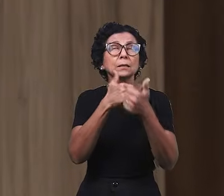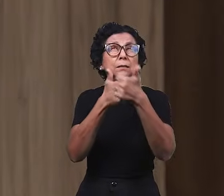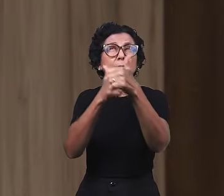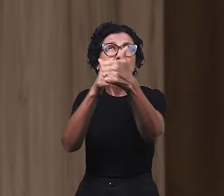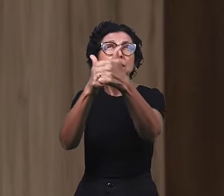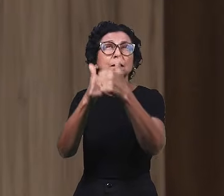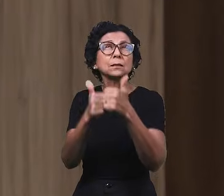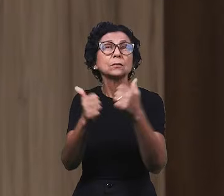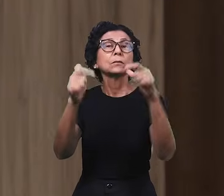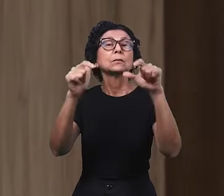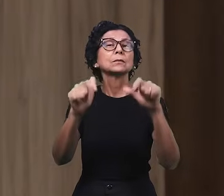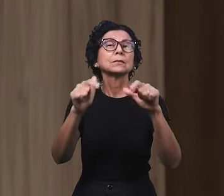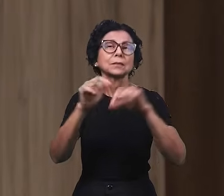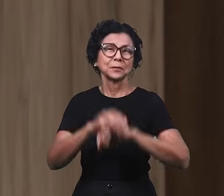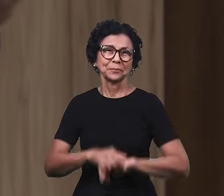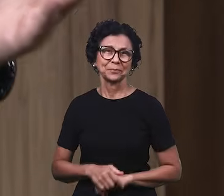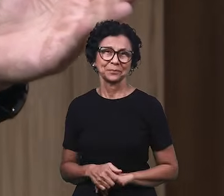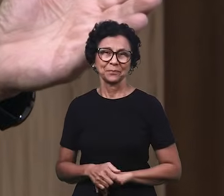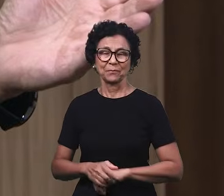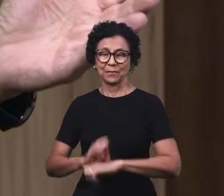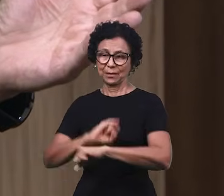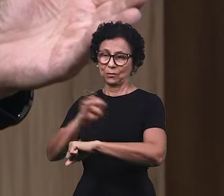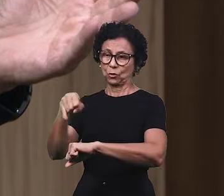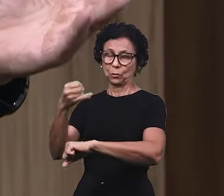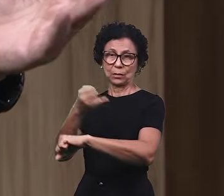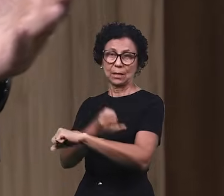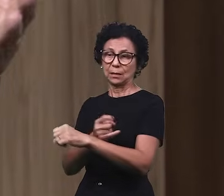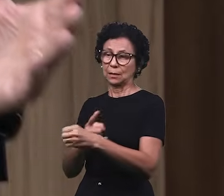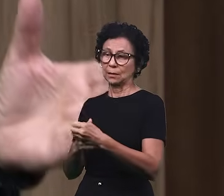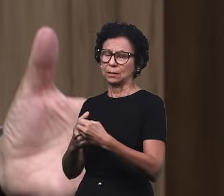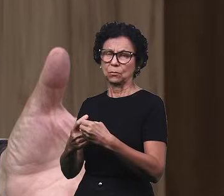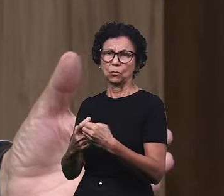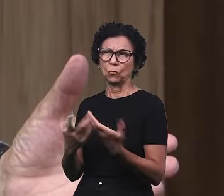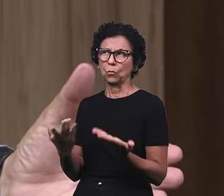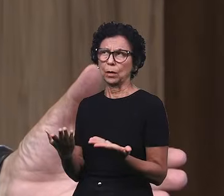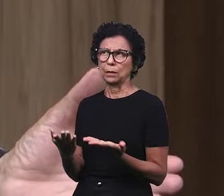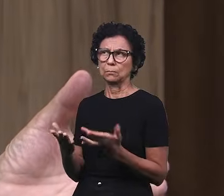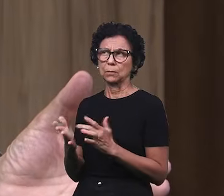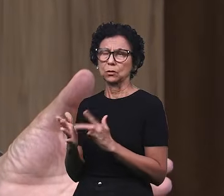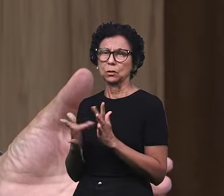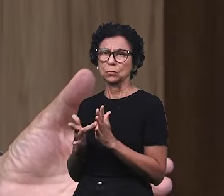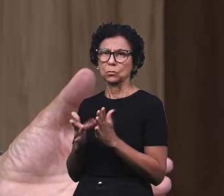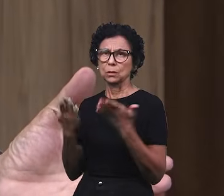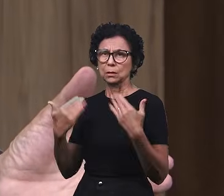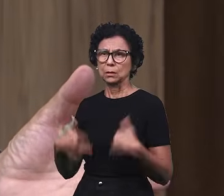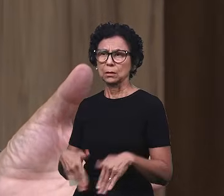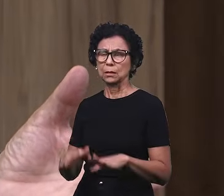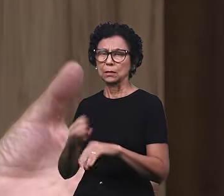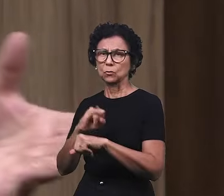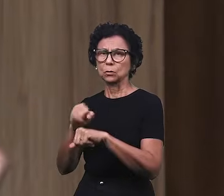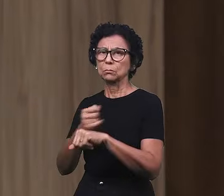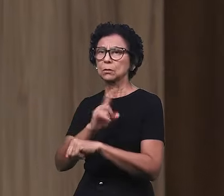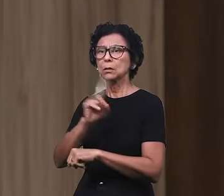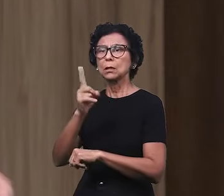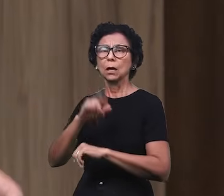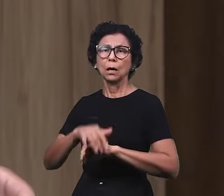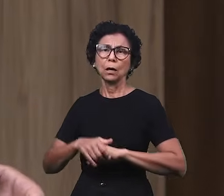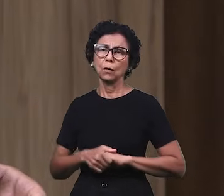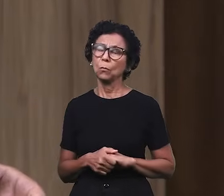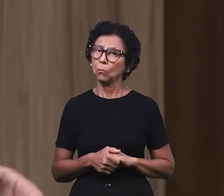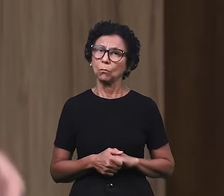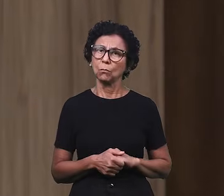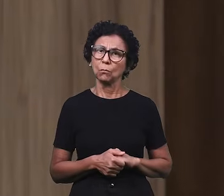os levou? A Jerusalém. Ora, mas Jesus não nasceu em Jerusalém, Jesus nasceu